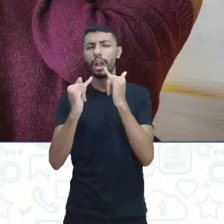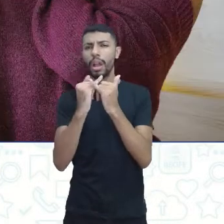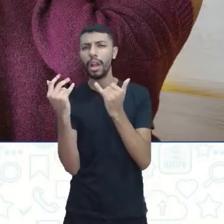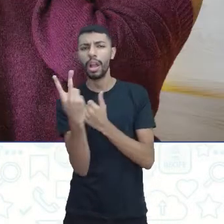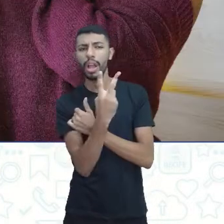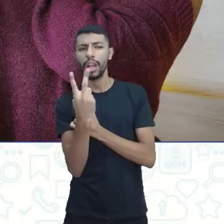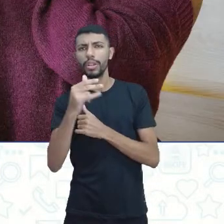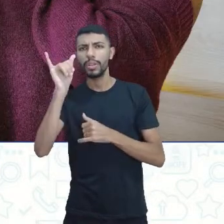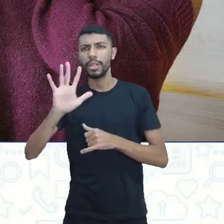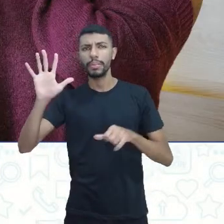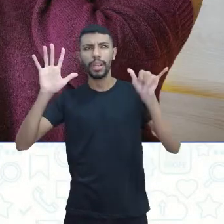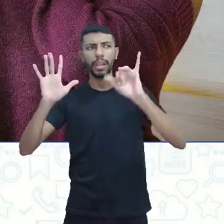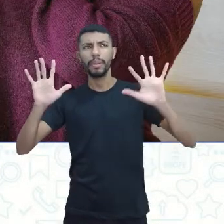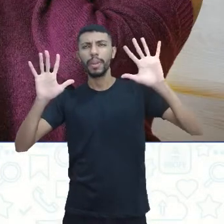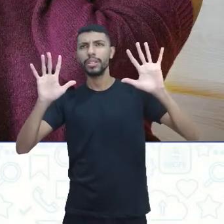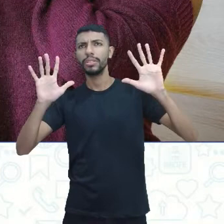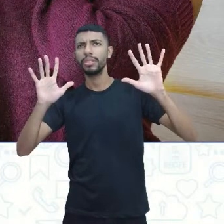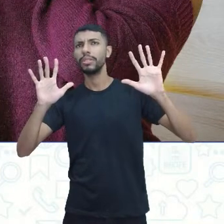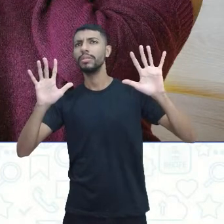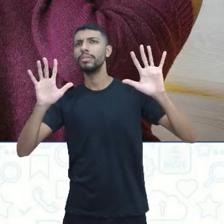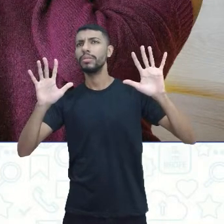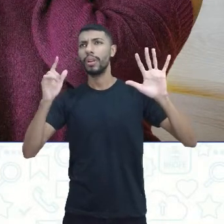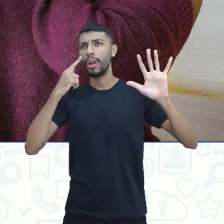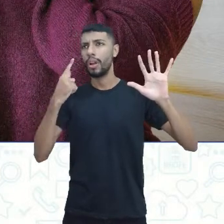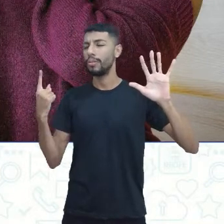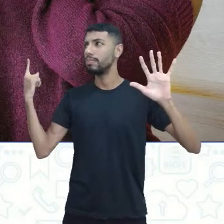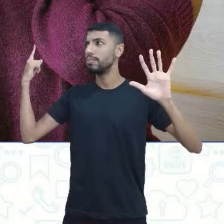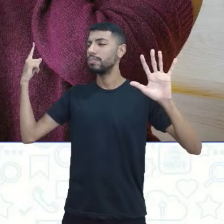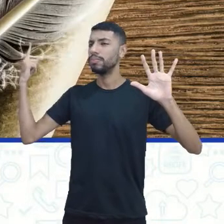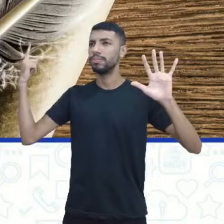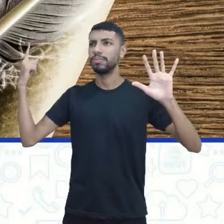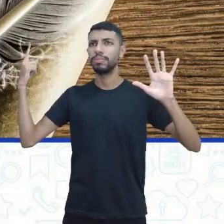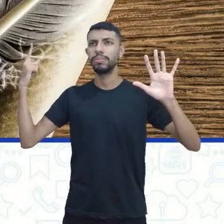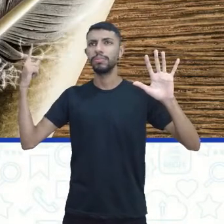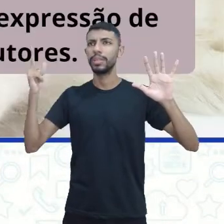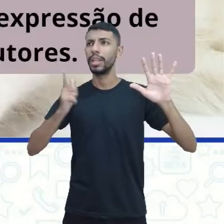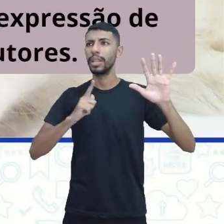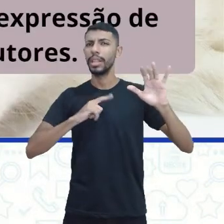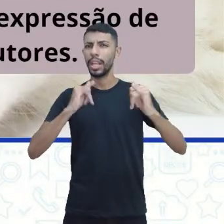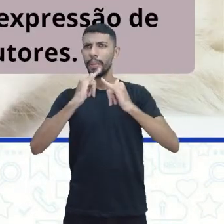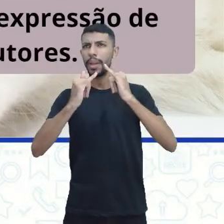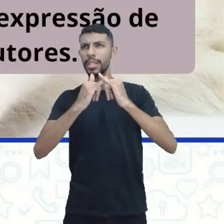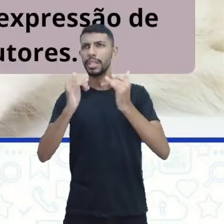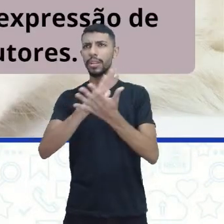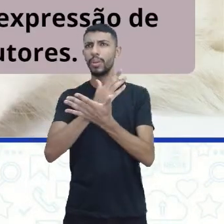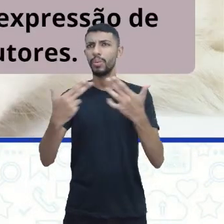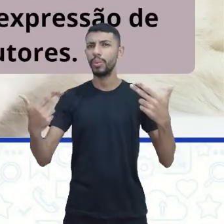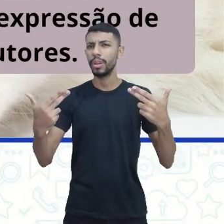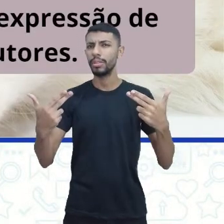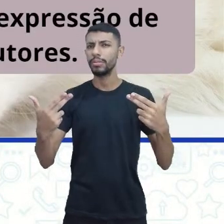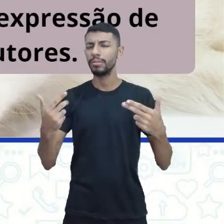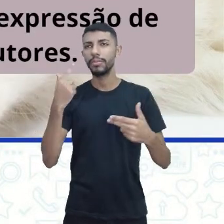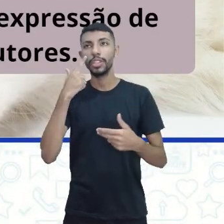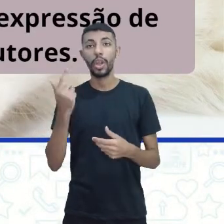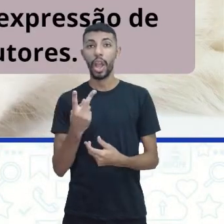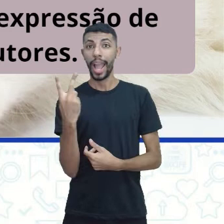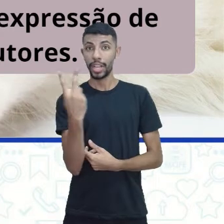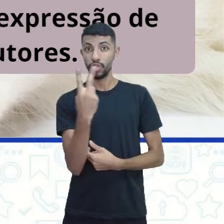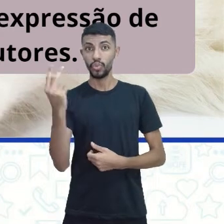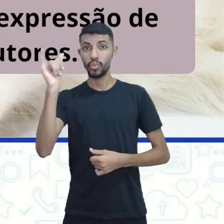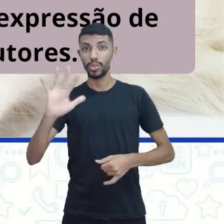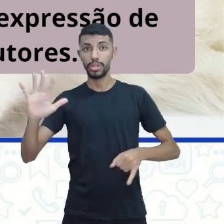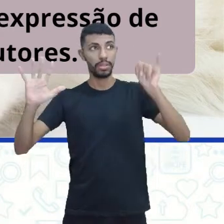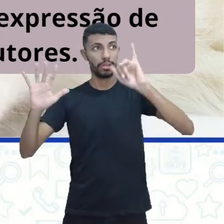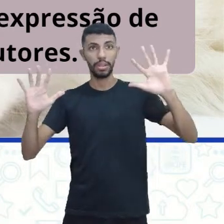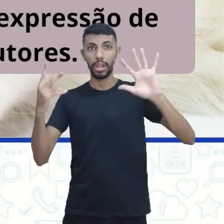Ó, vou voltar e aí a gente observa. Olha, ambas, elas são o quê? Elas